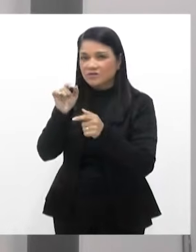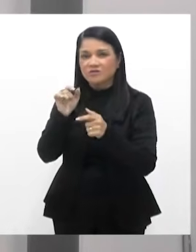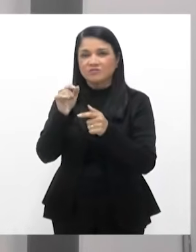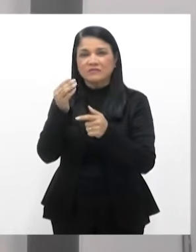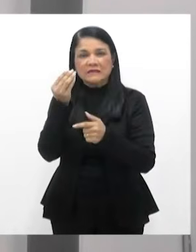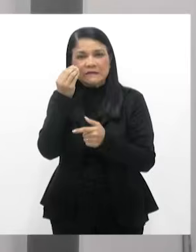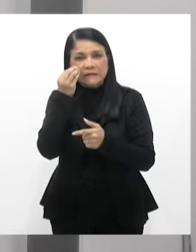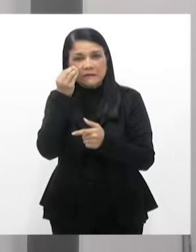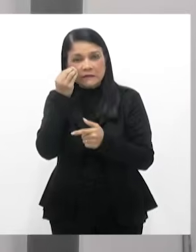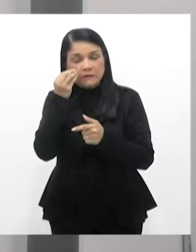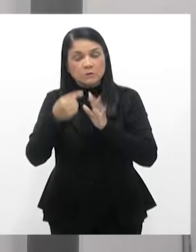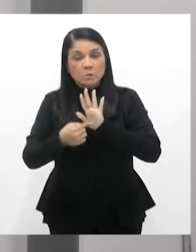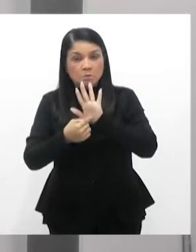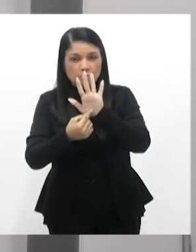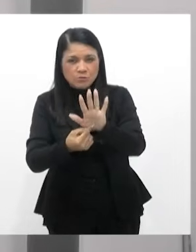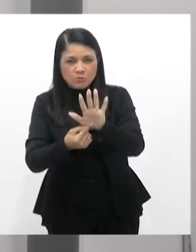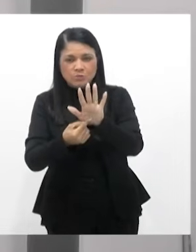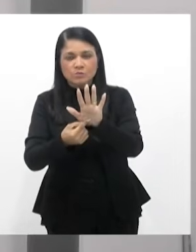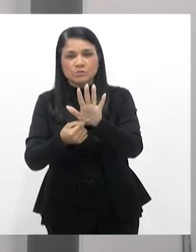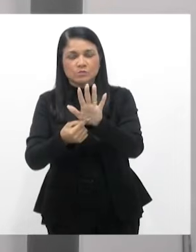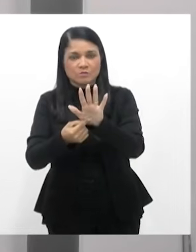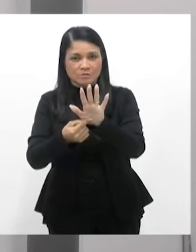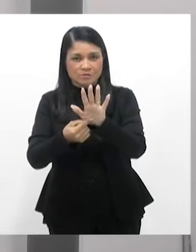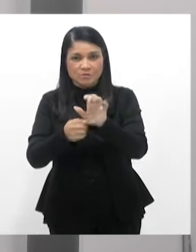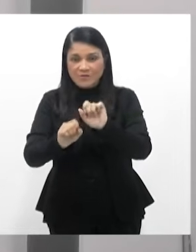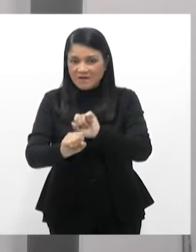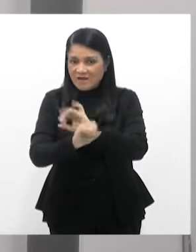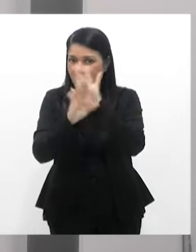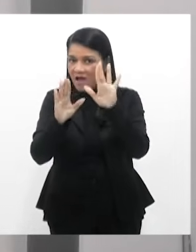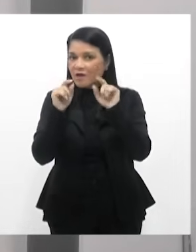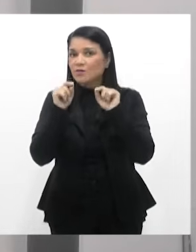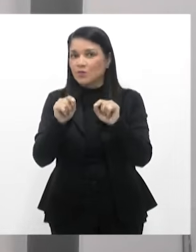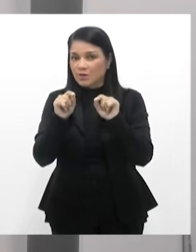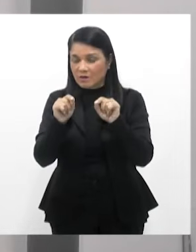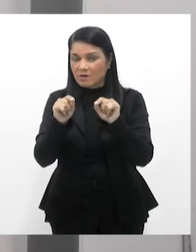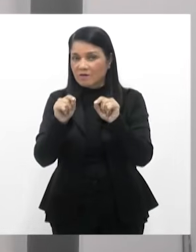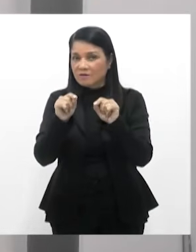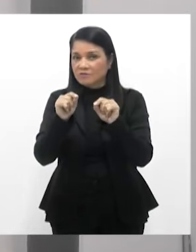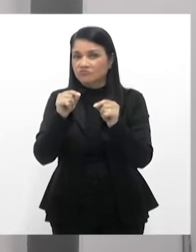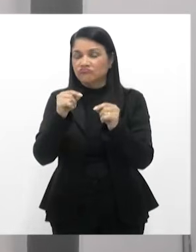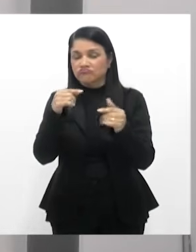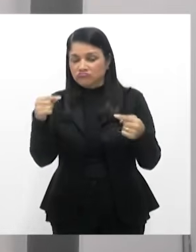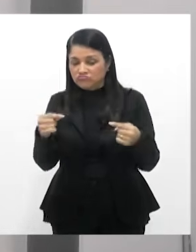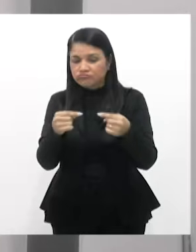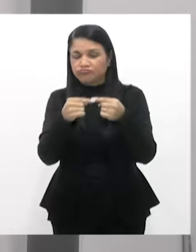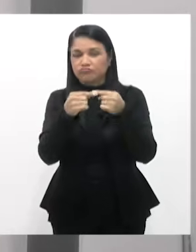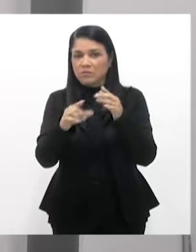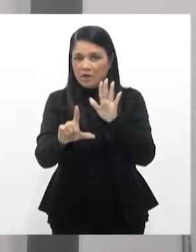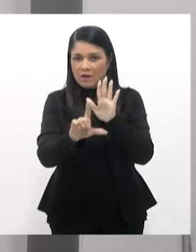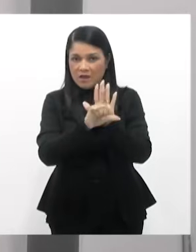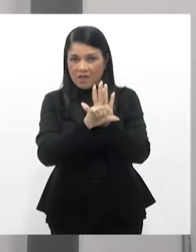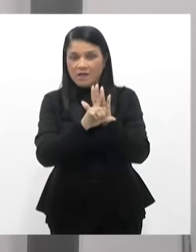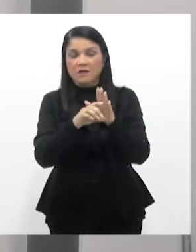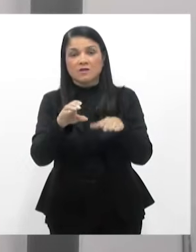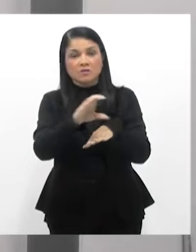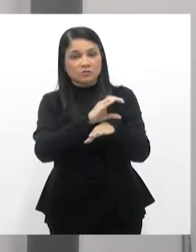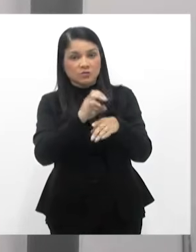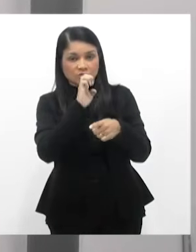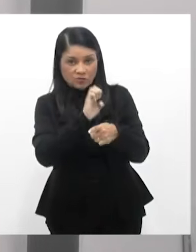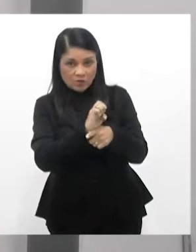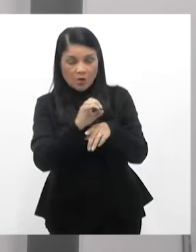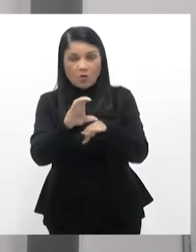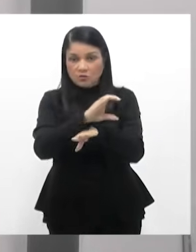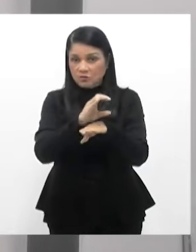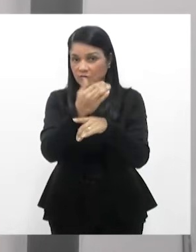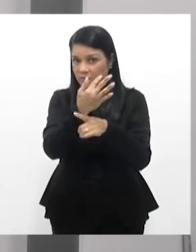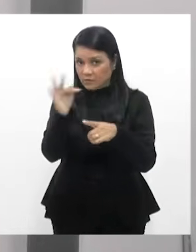tentar estampar da melhor forma possível algo que seja consolidado no que está na legislação vigente, na Constituição Estadual, na Constituição Federal,